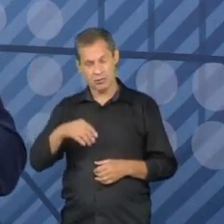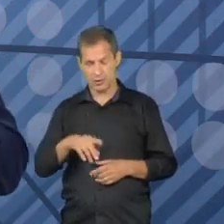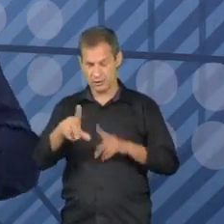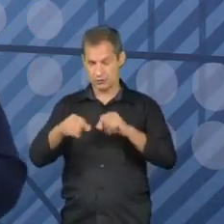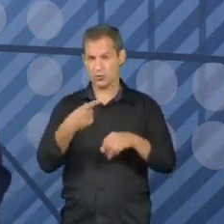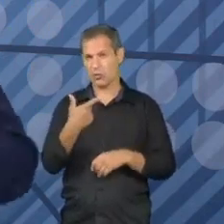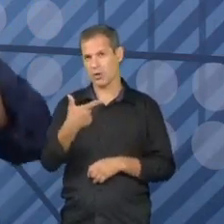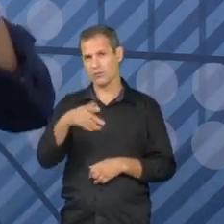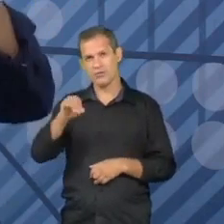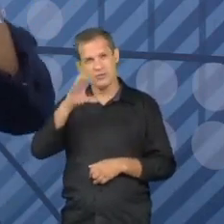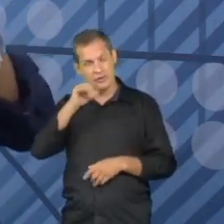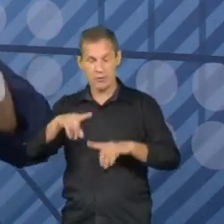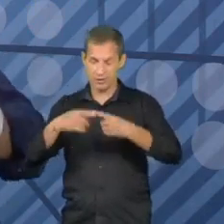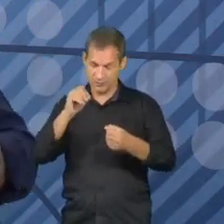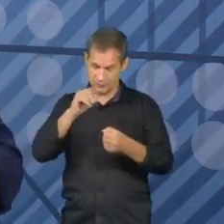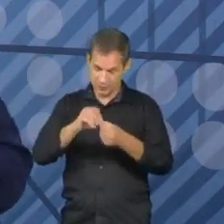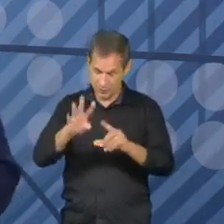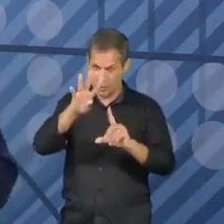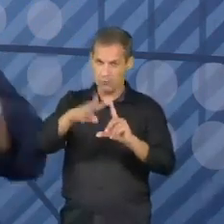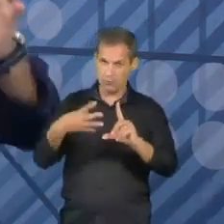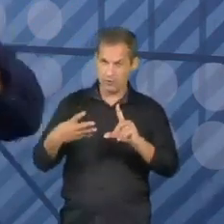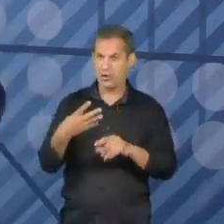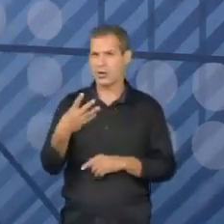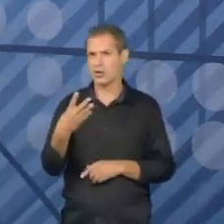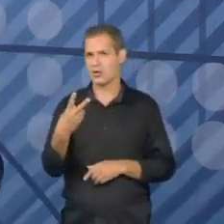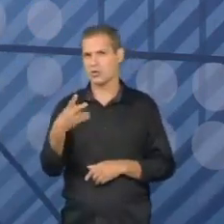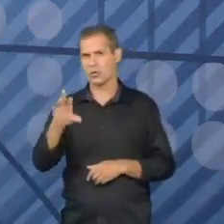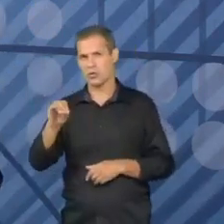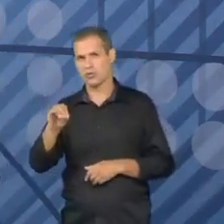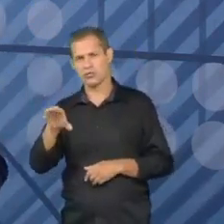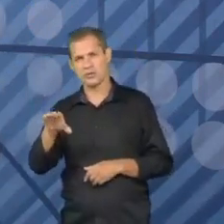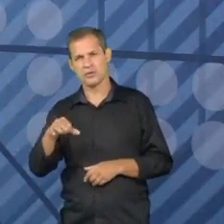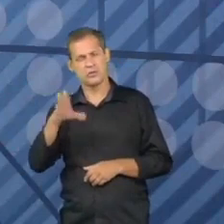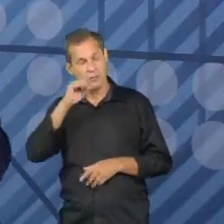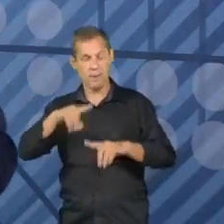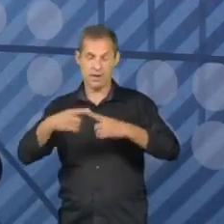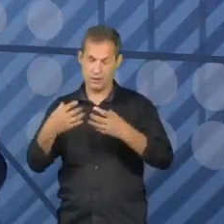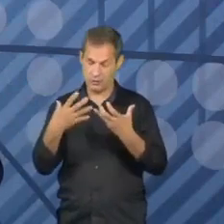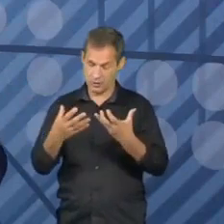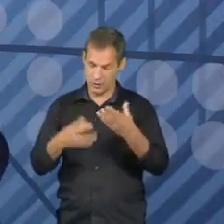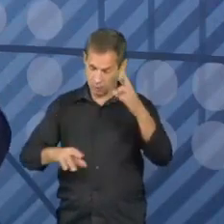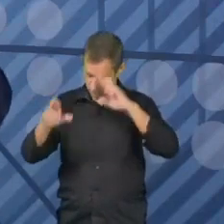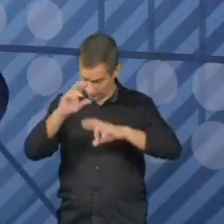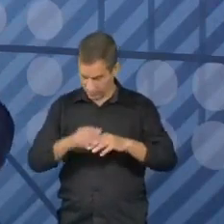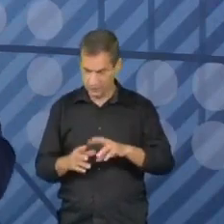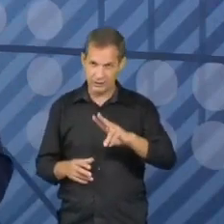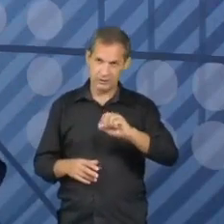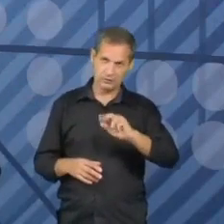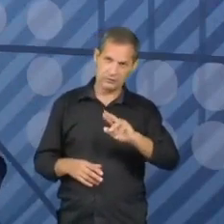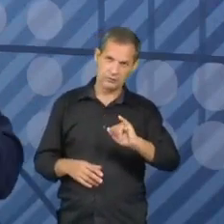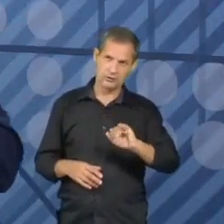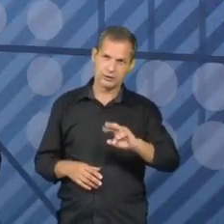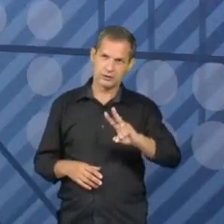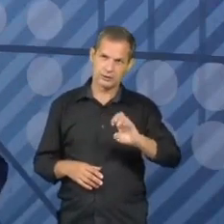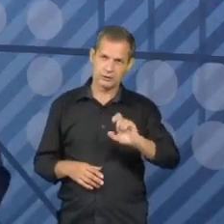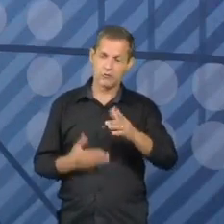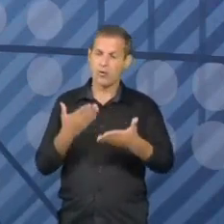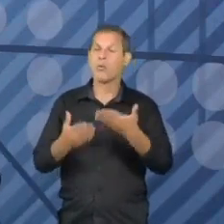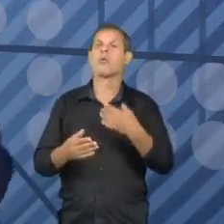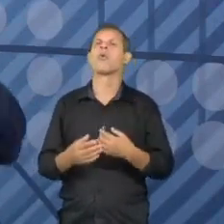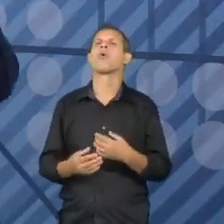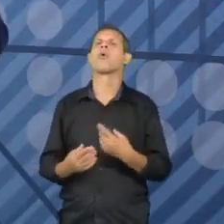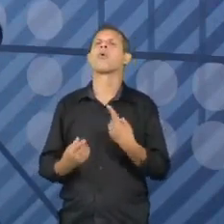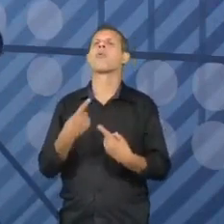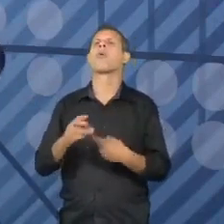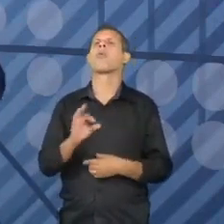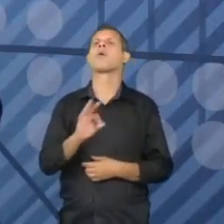escolhemos 20, fizemos uma tabela com os 20 com várias variáveis. Quero analisar a variável peso. Então, qual é a média desse